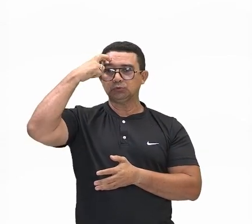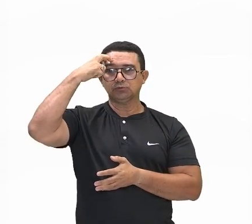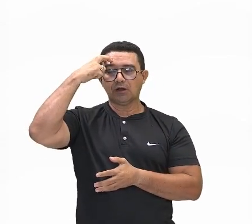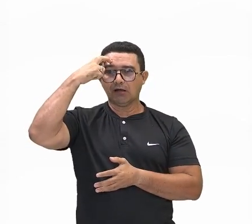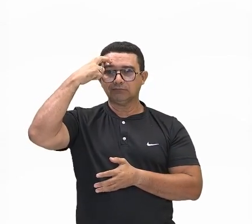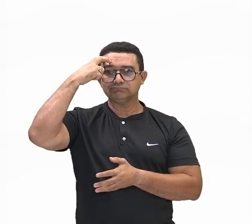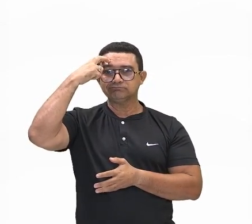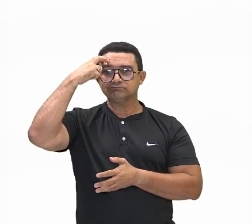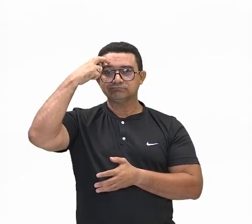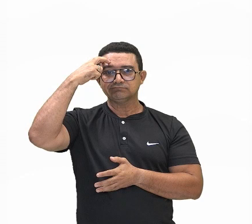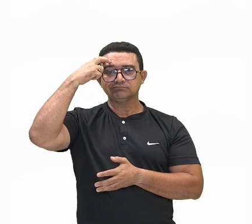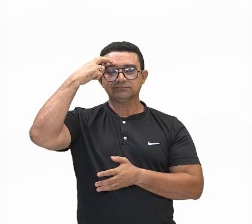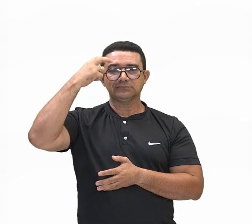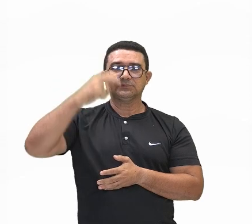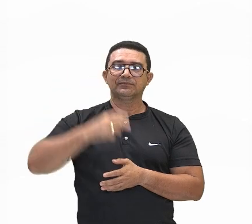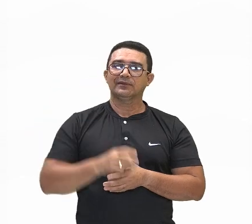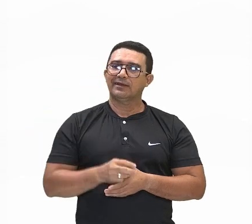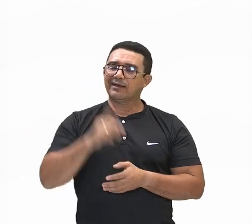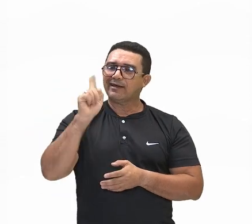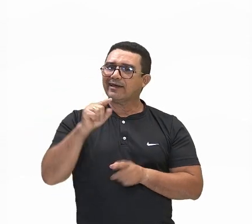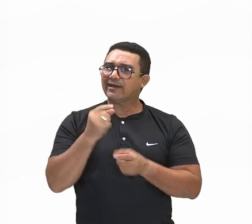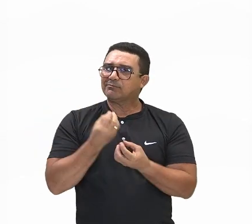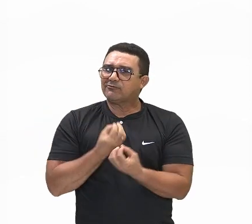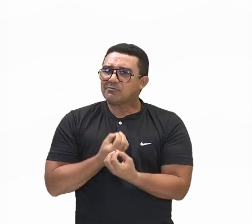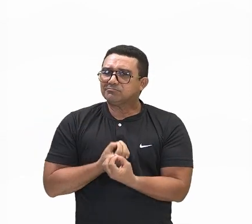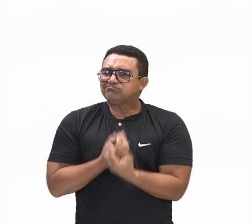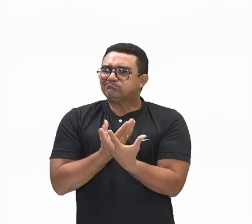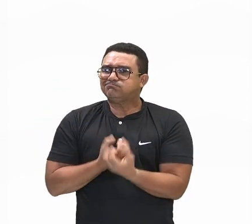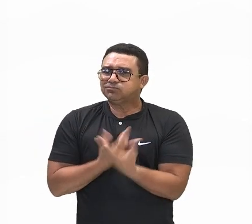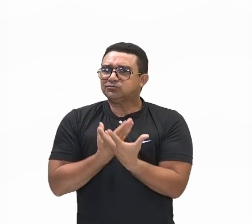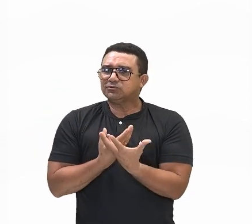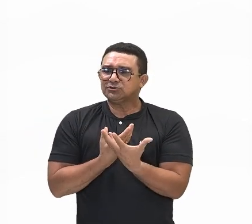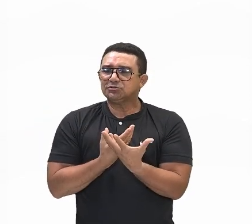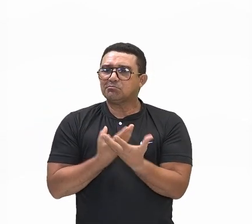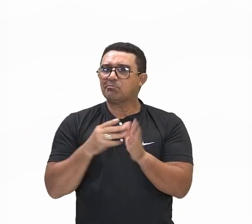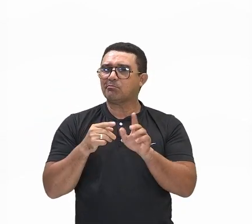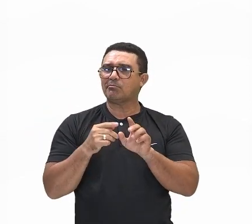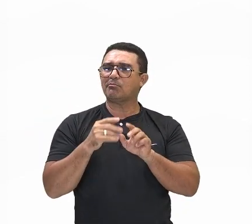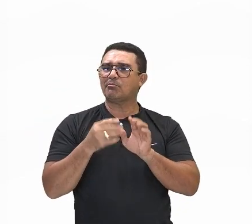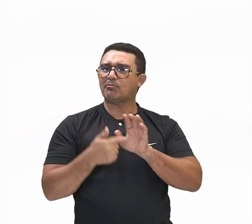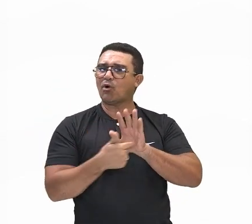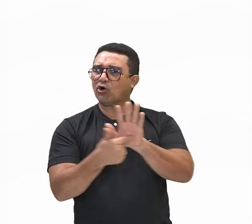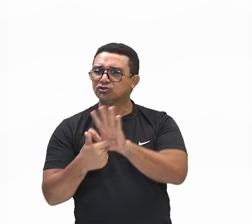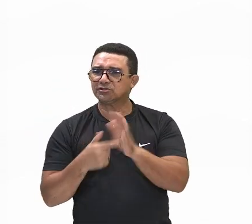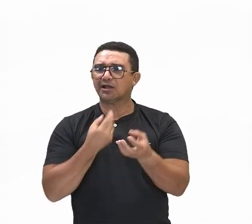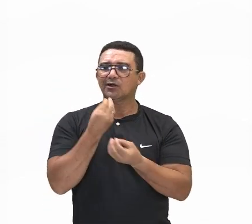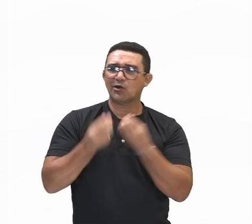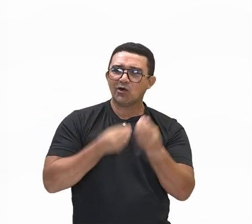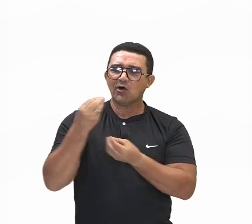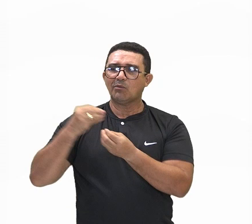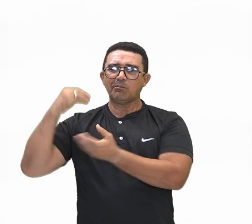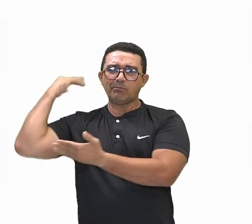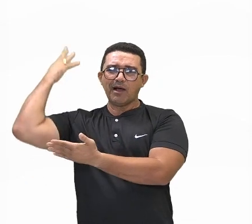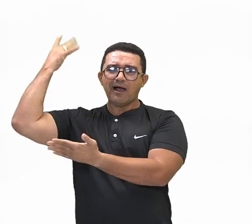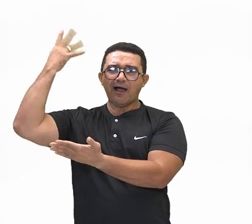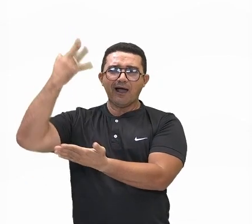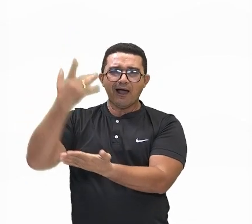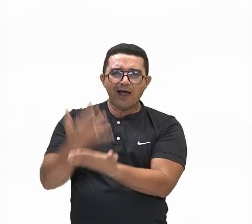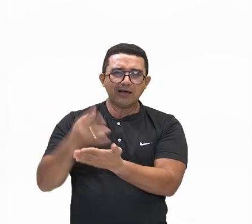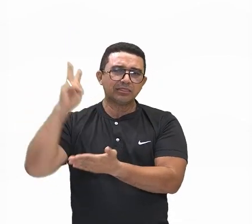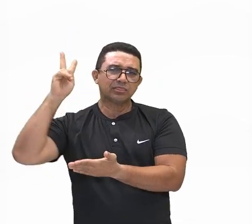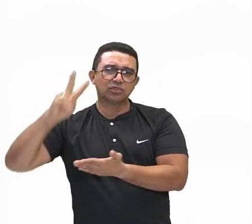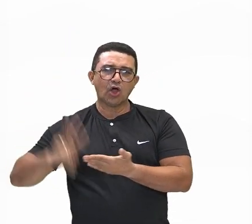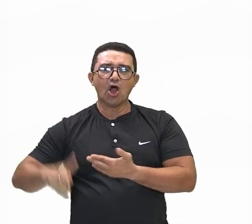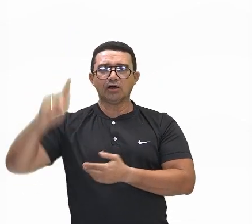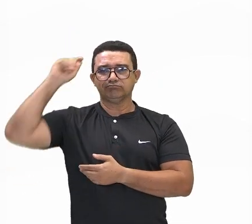quê? Uma expressão aí da complexidade e também da longa história aí da África, que acabou testemunhando